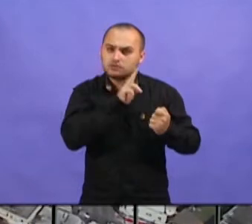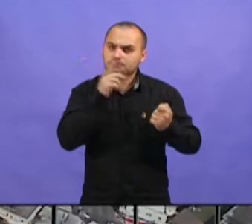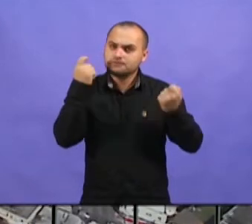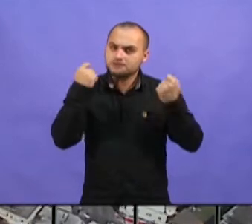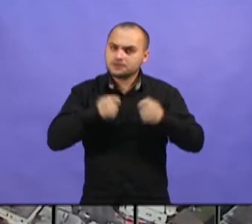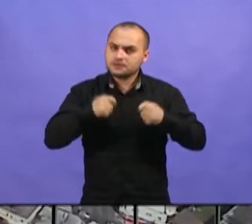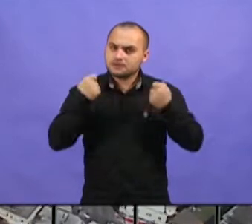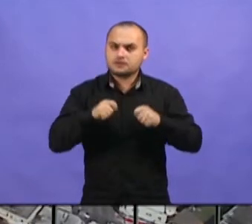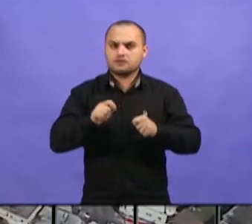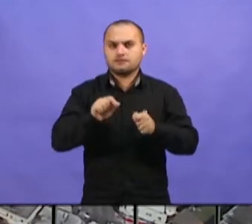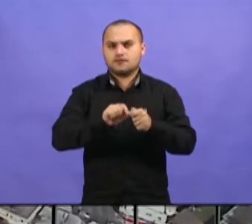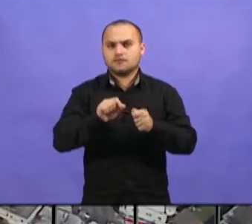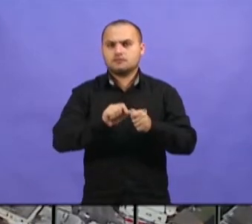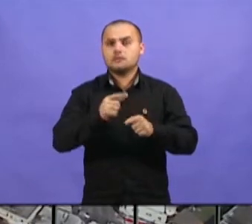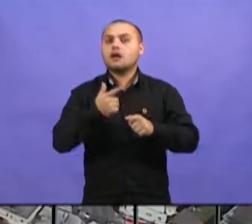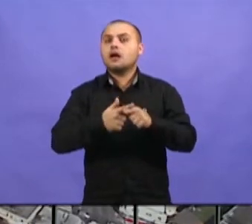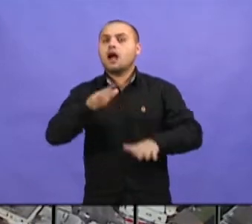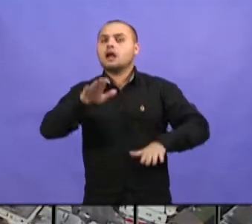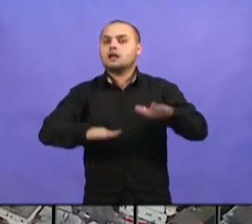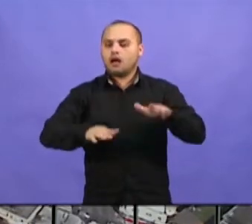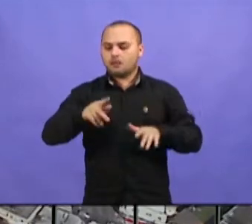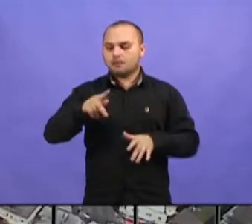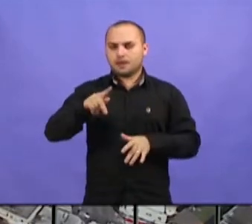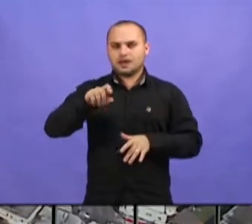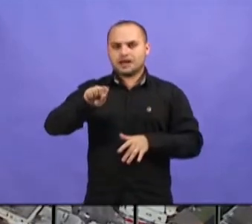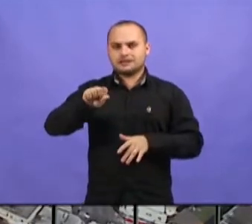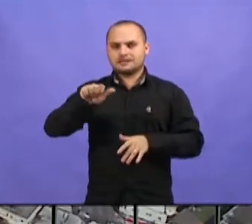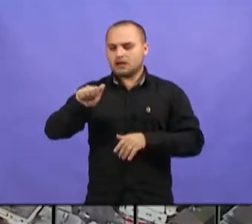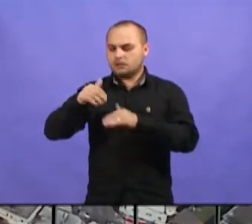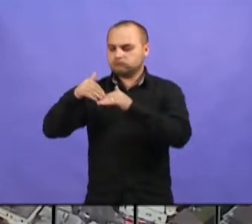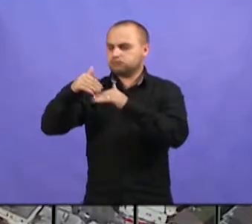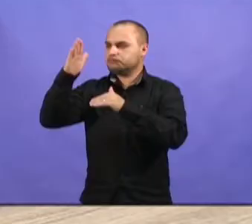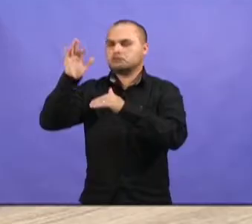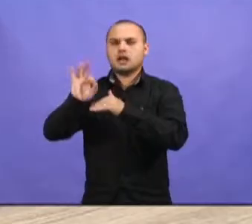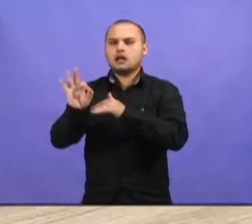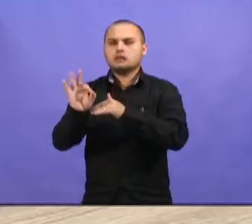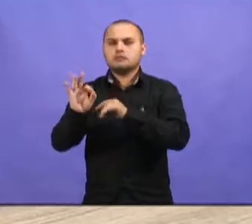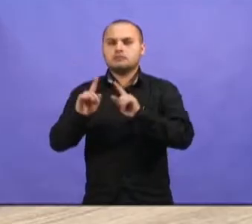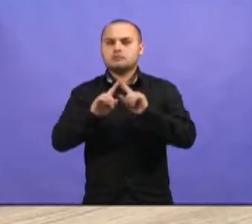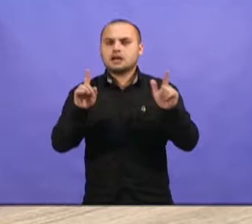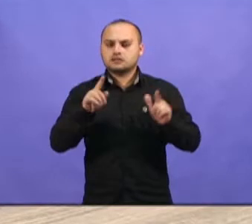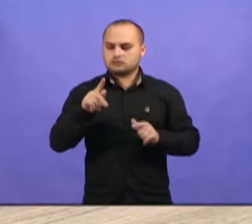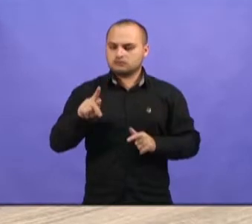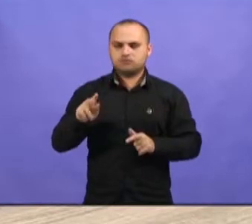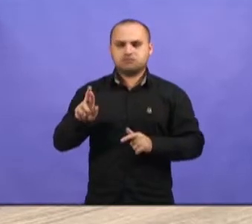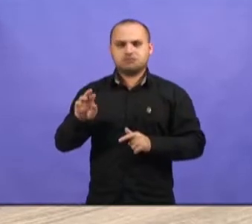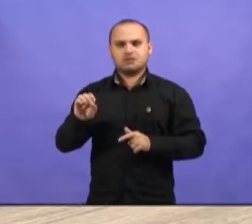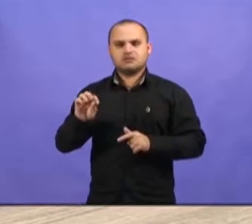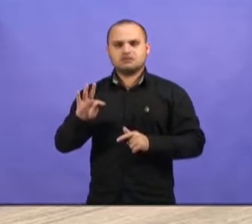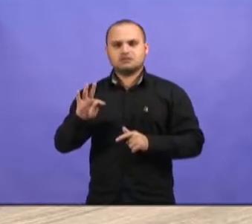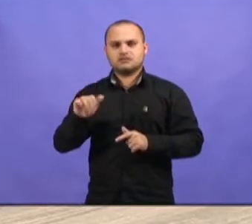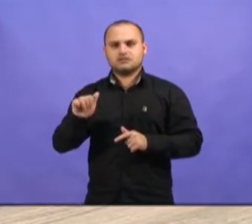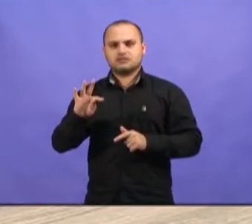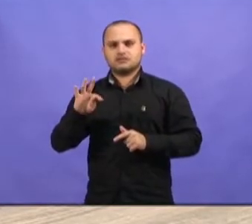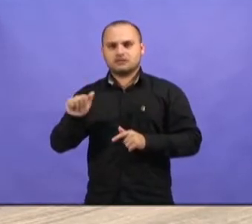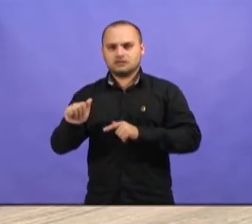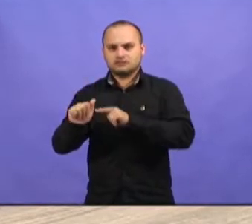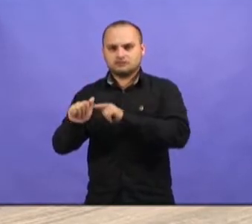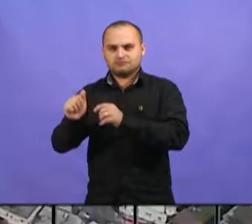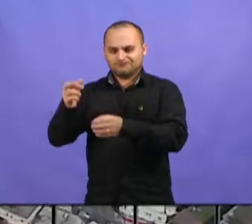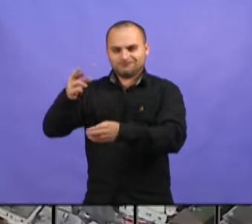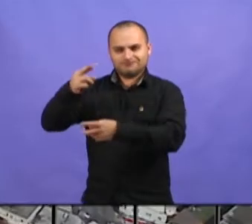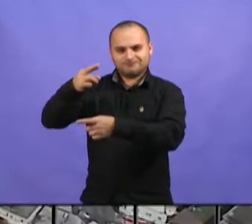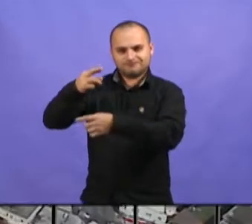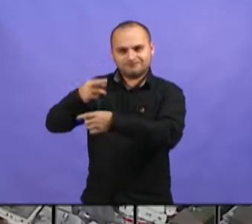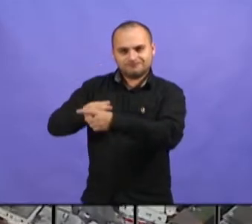o PSA não está elevado, mas a próstata já tem um endurecimento, um pequeno aumento, e o médico, pela